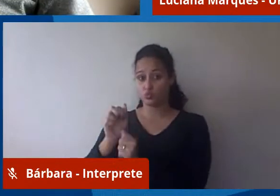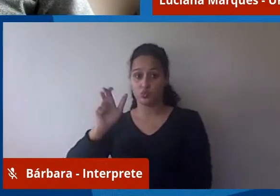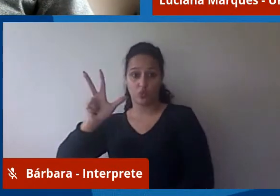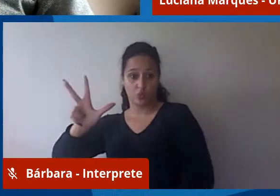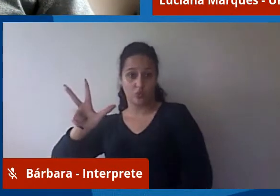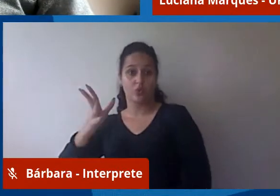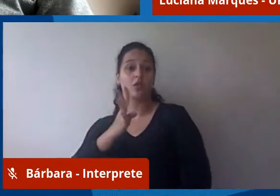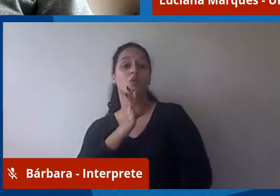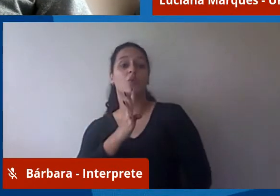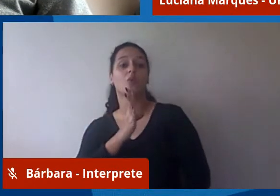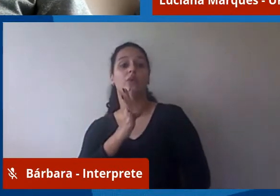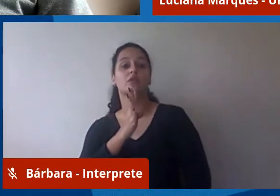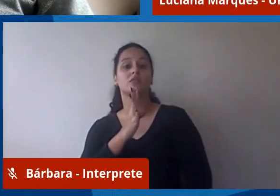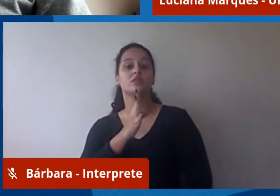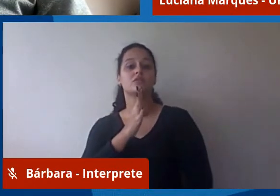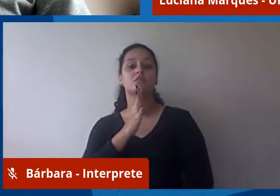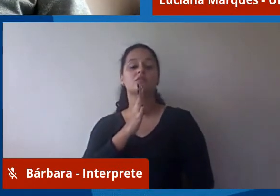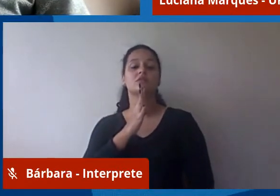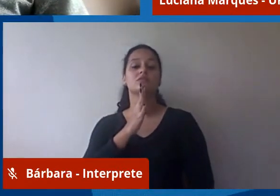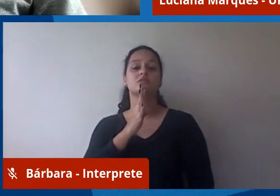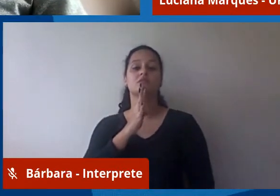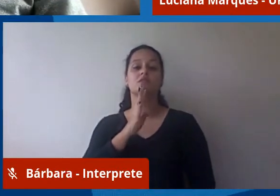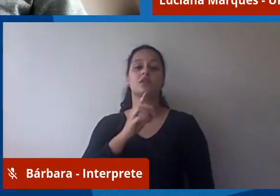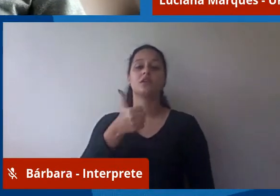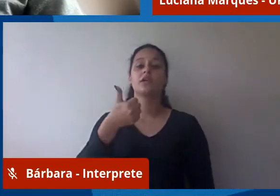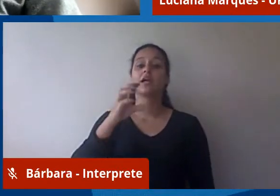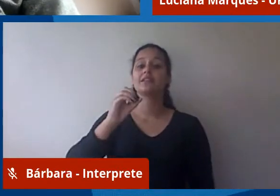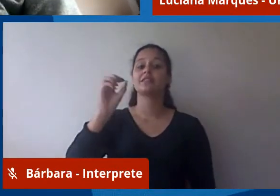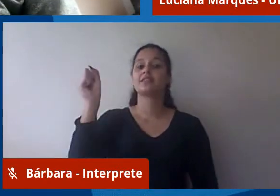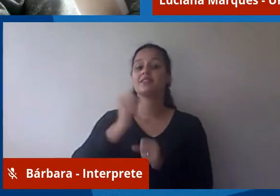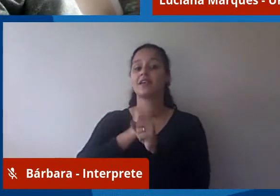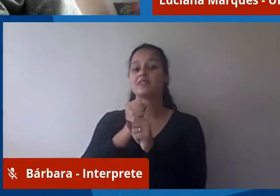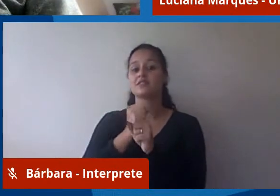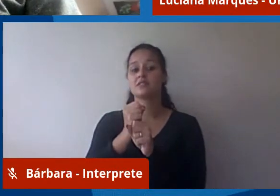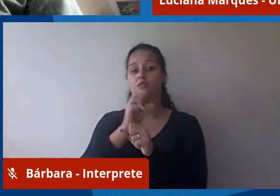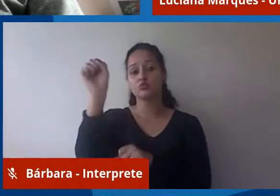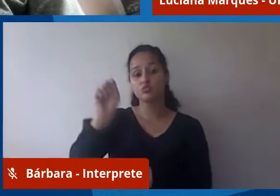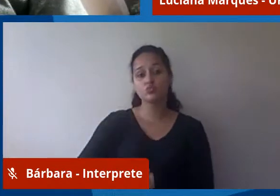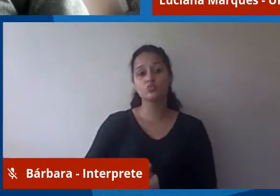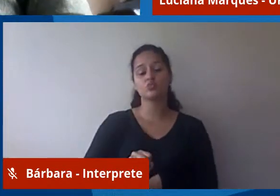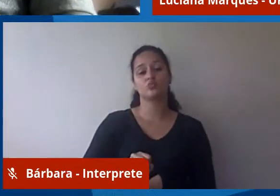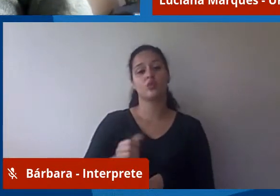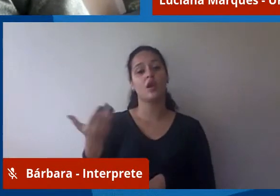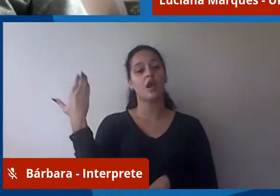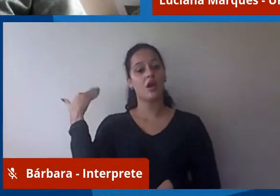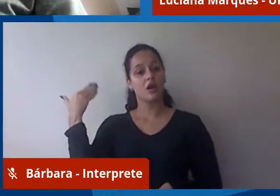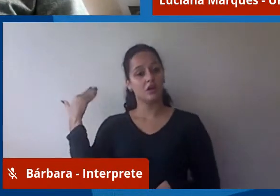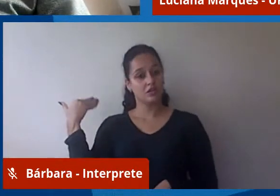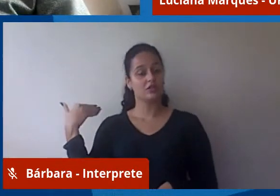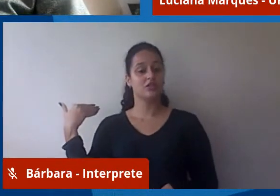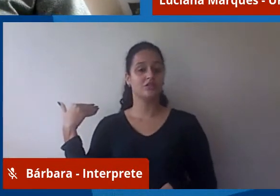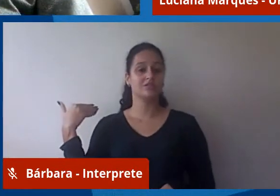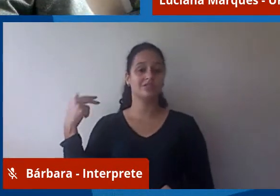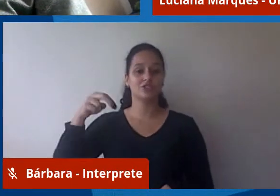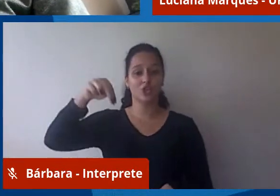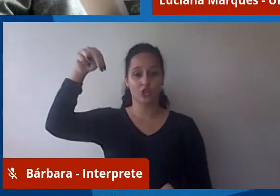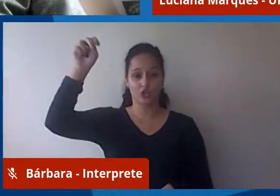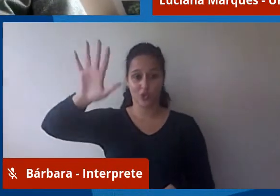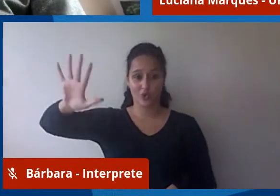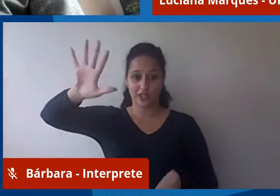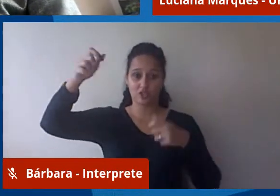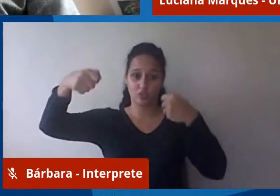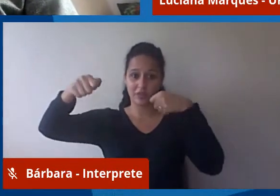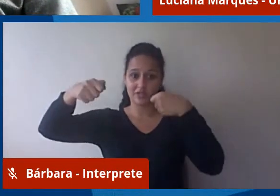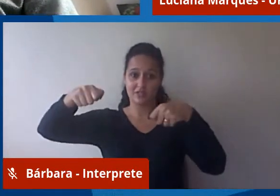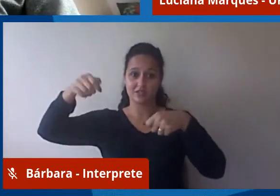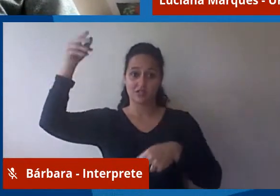10 anos. Antes, o nordestino, a família precisava mandar o filho para o sul do país para estudar. Agora estão